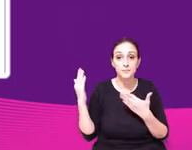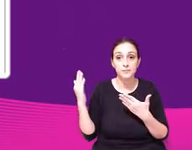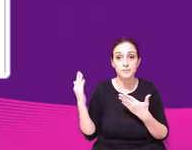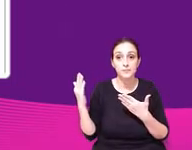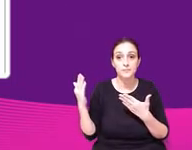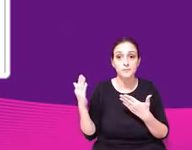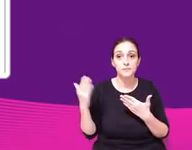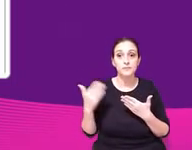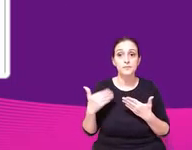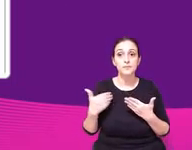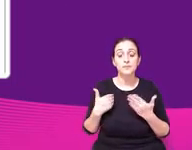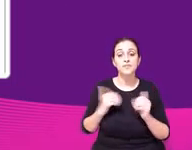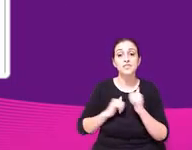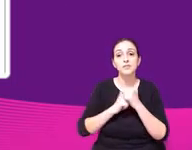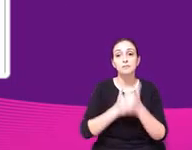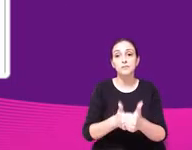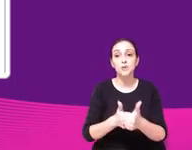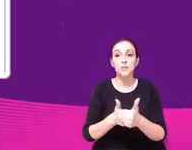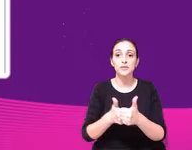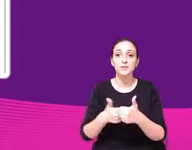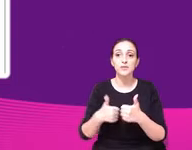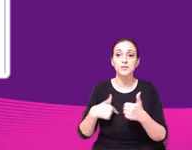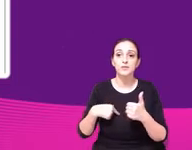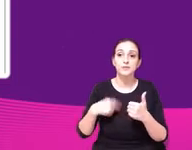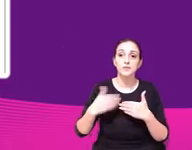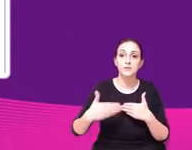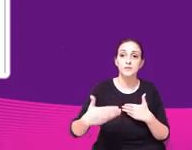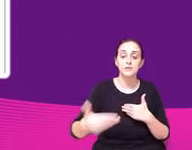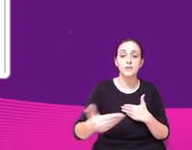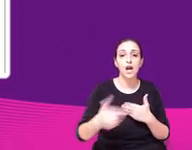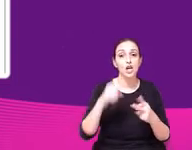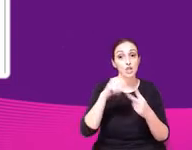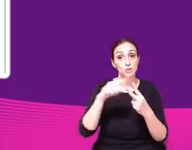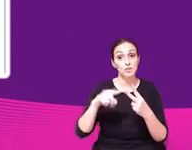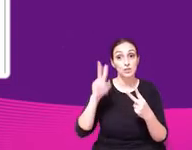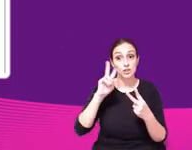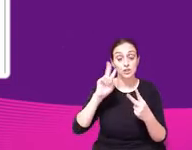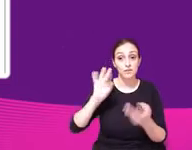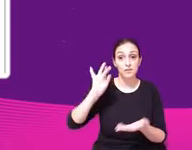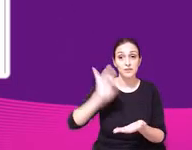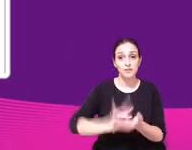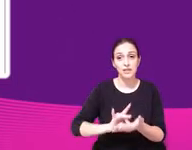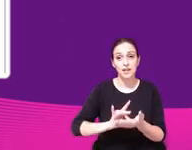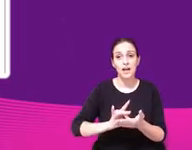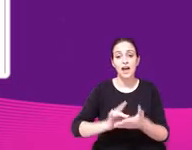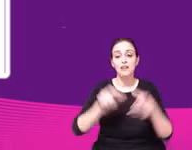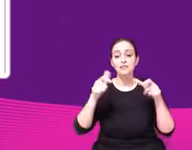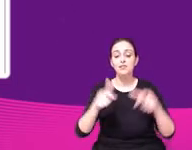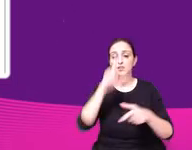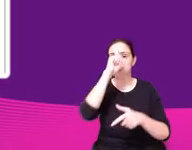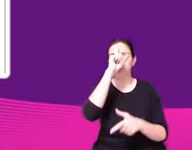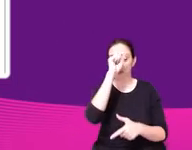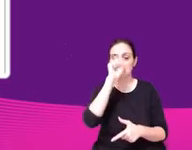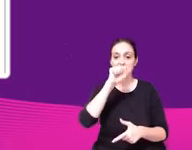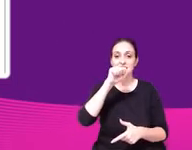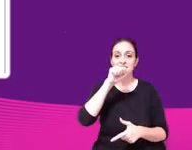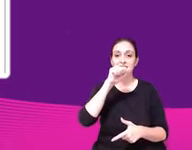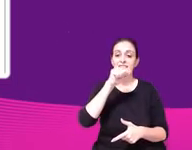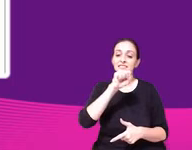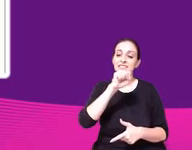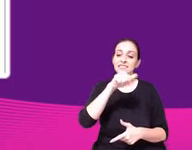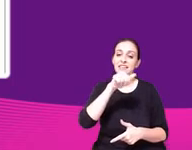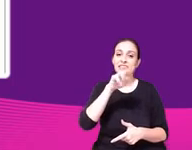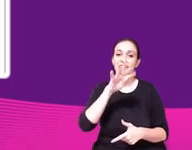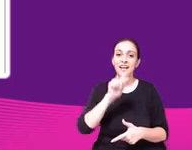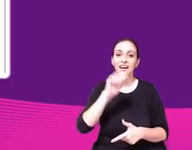eu acompanhei esses dois casos numa tarde lá na Santa Casa. Essa senhora veio com filho e neto com